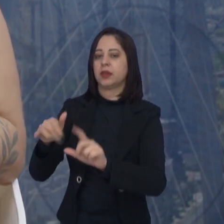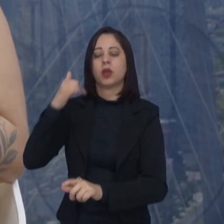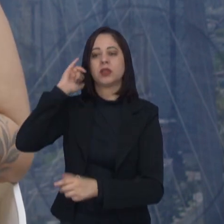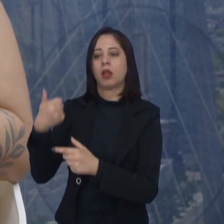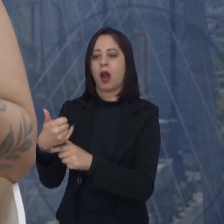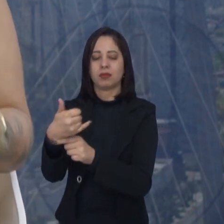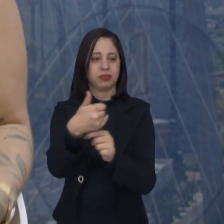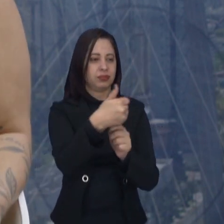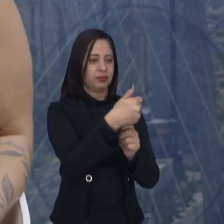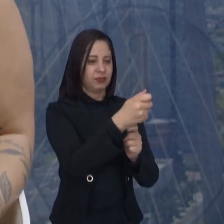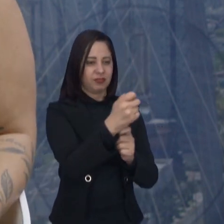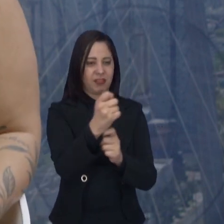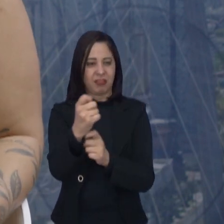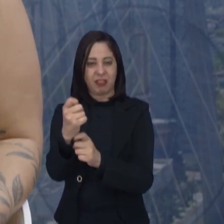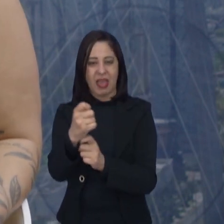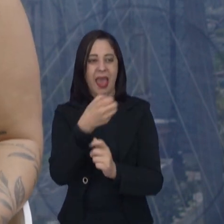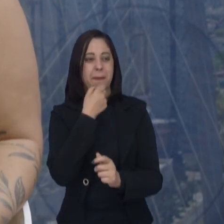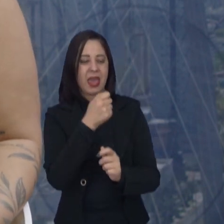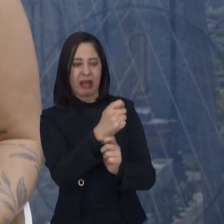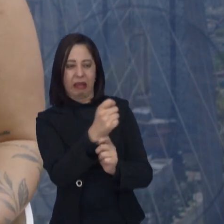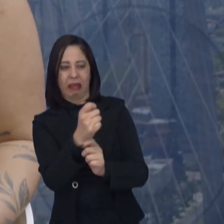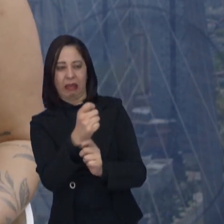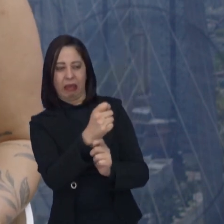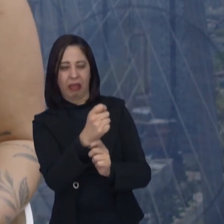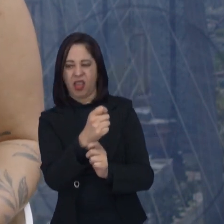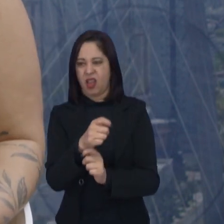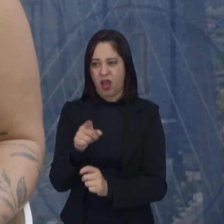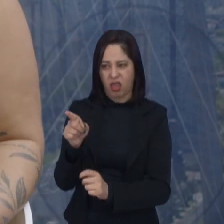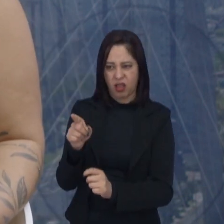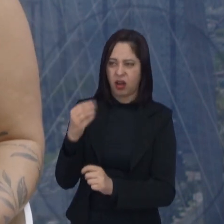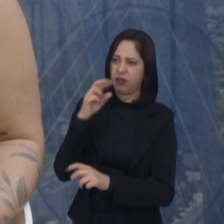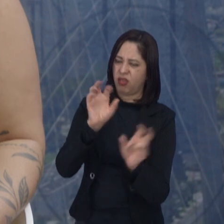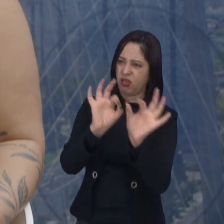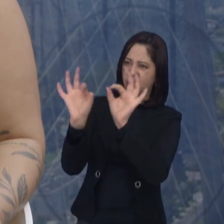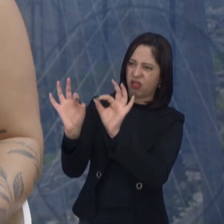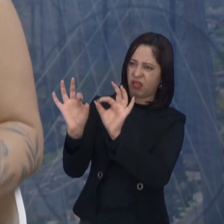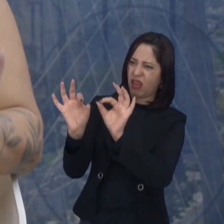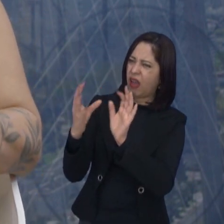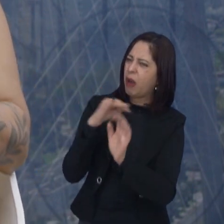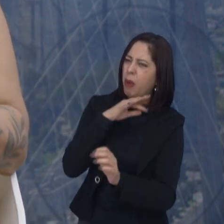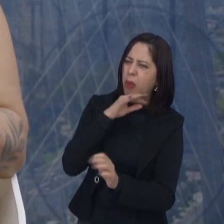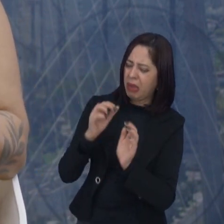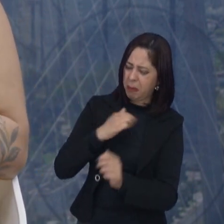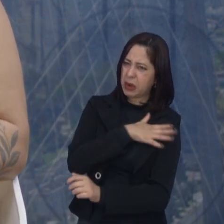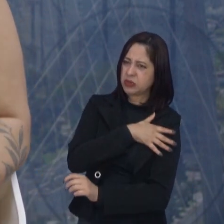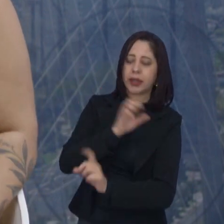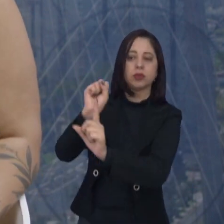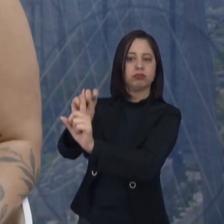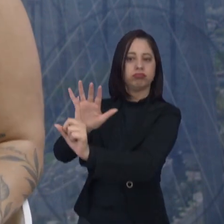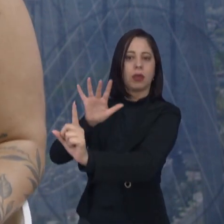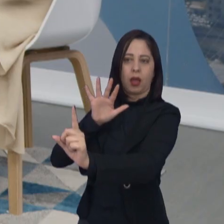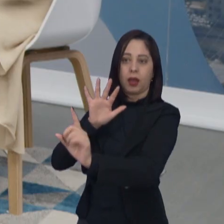acaba fazendo uma piada com aquela pessoa. Então, acho que esse cancelamento de uma forma não agressiva, ele faz com que o influenciador entenda que ele tem que